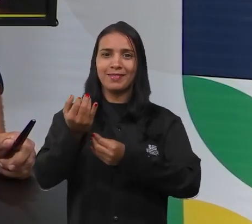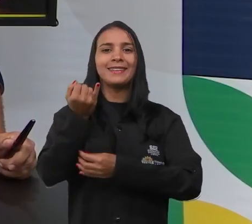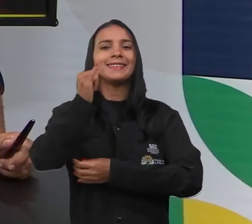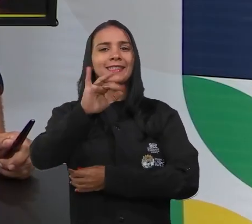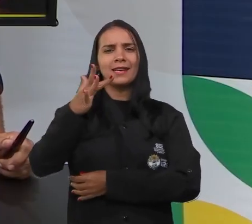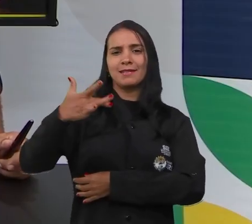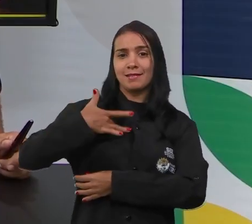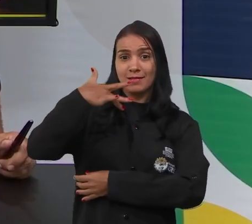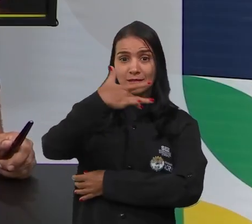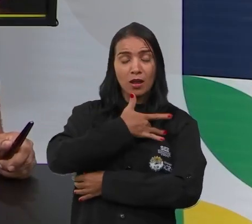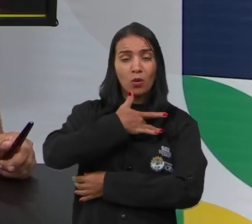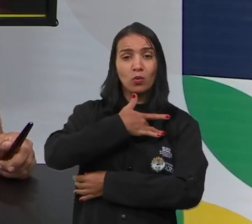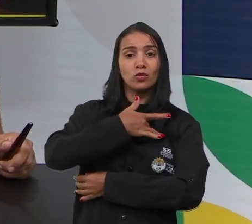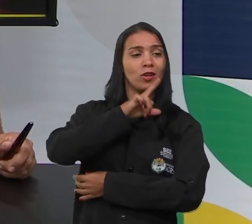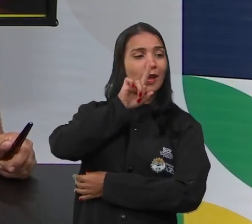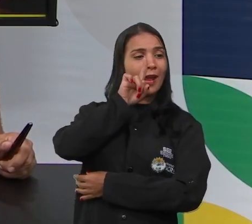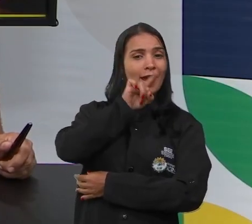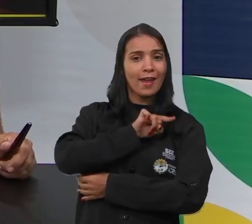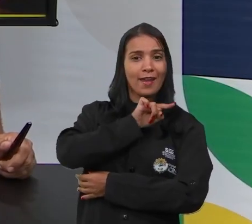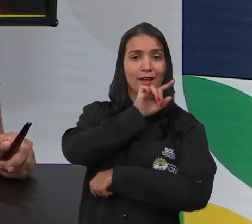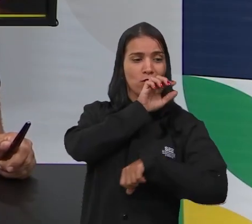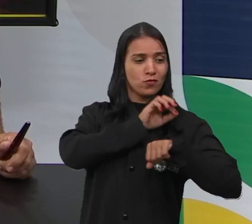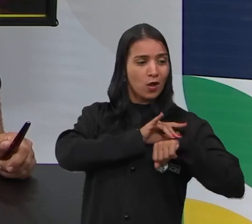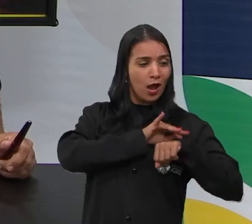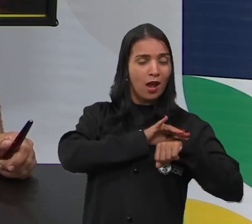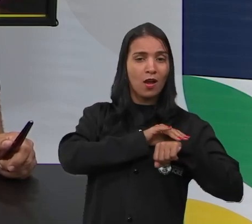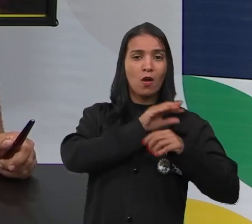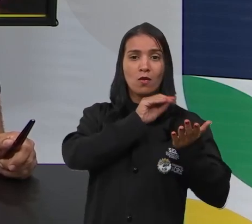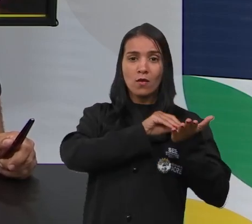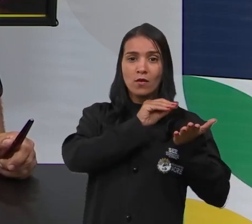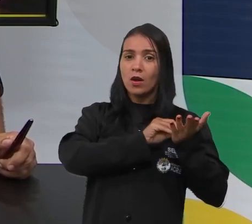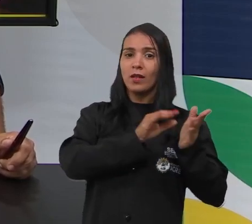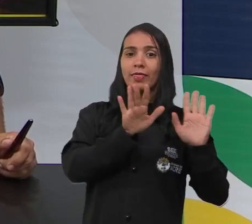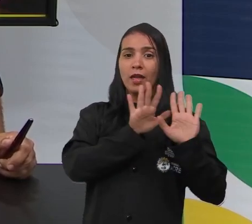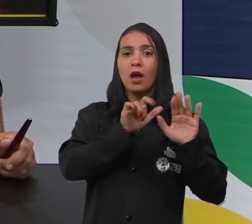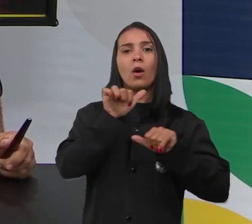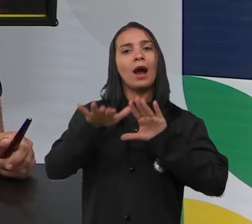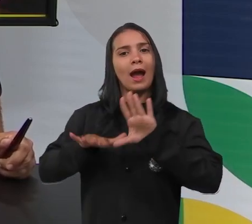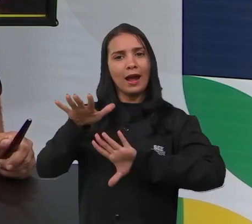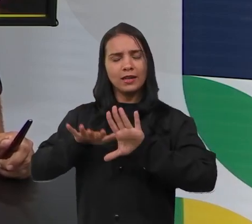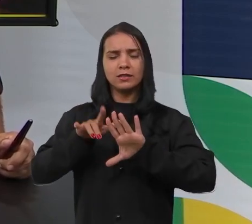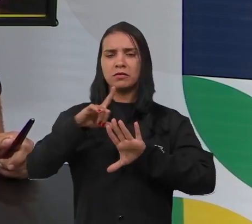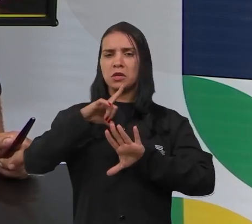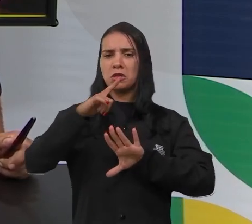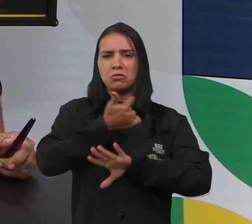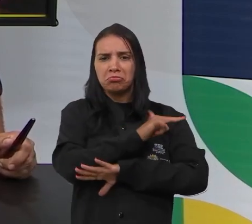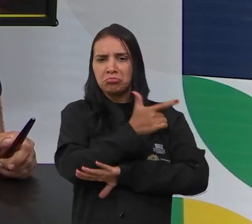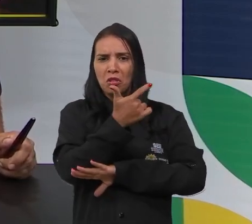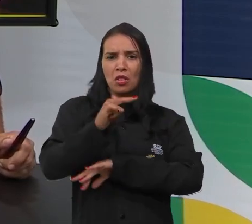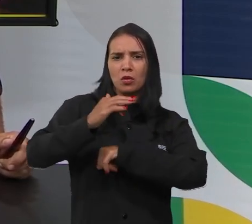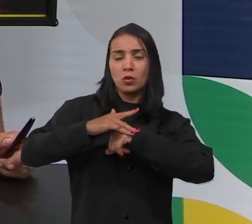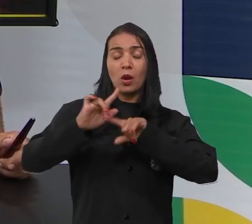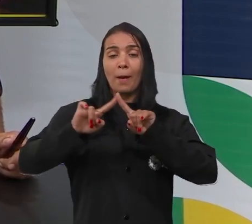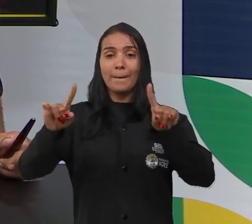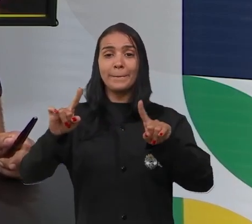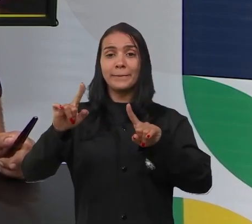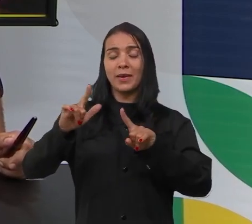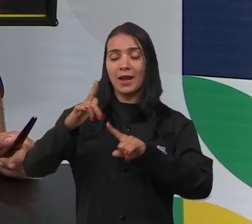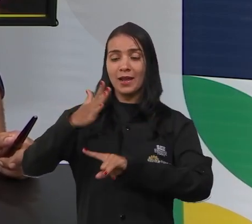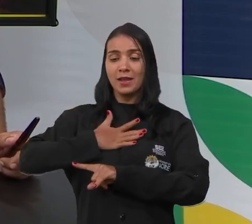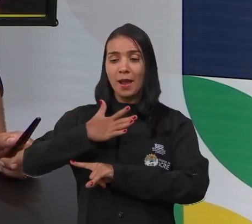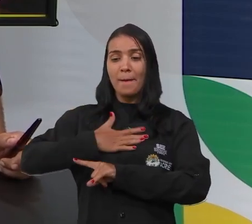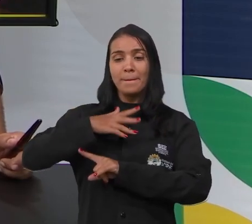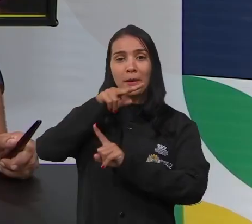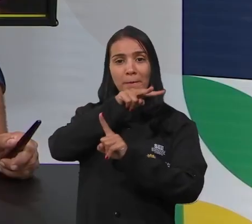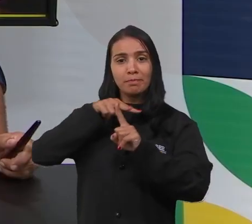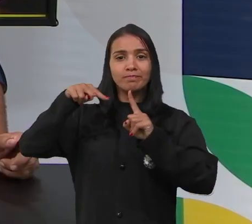não é apenas a ausência de doença, às vezes o indivíduo vai estar saudável, mas a sua concepção de qualidade de